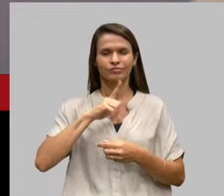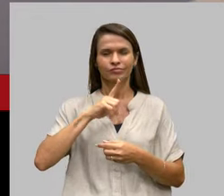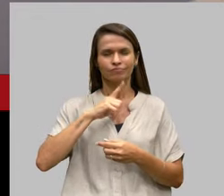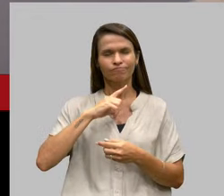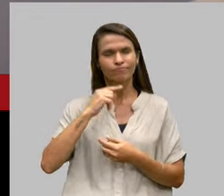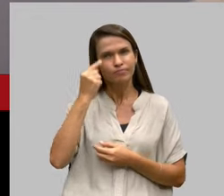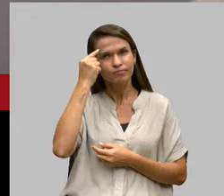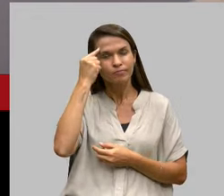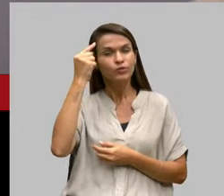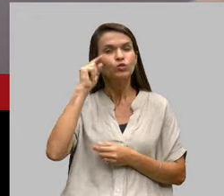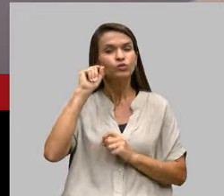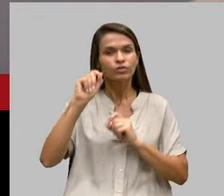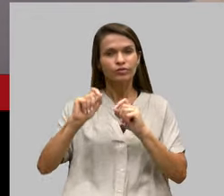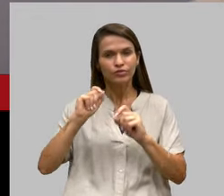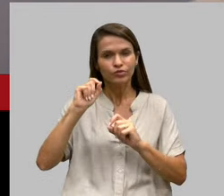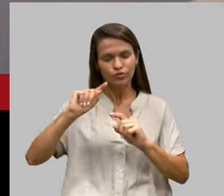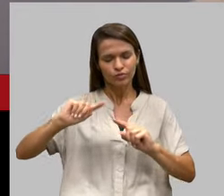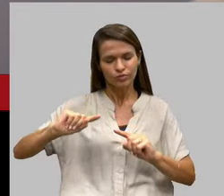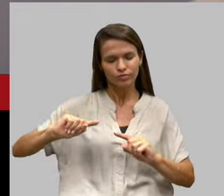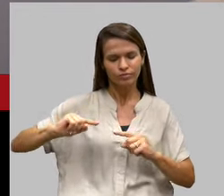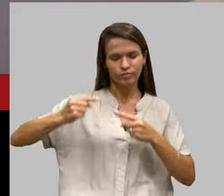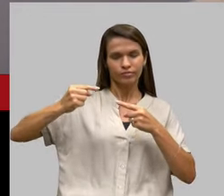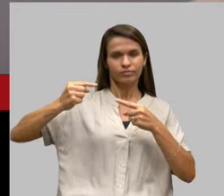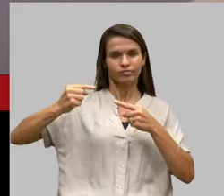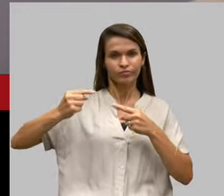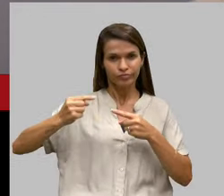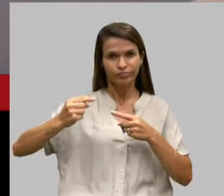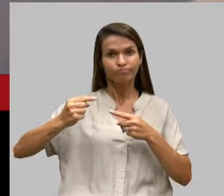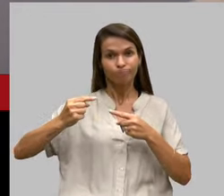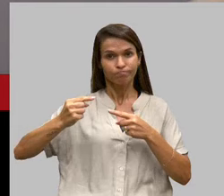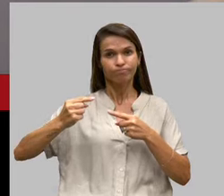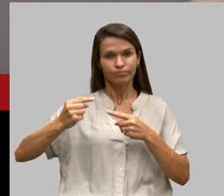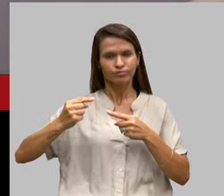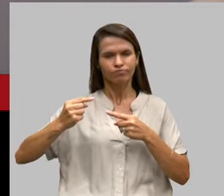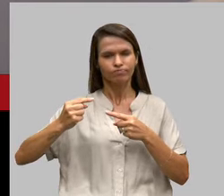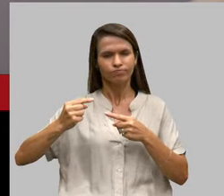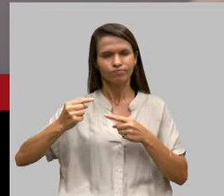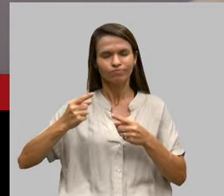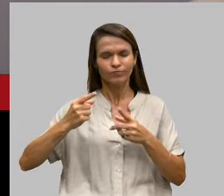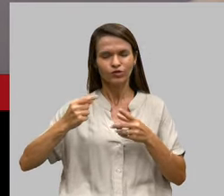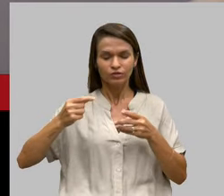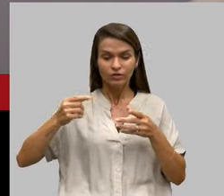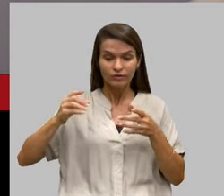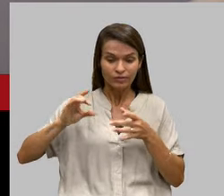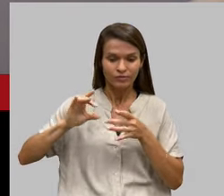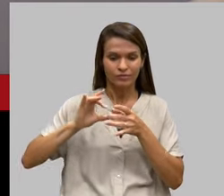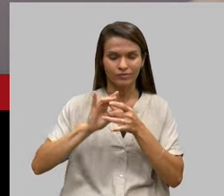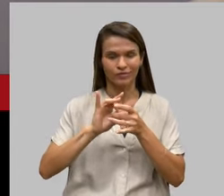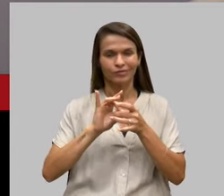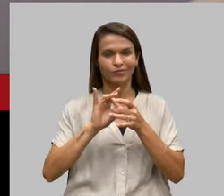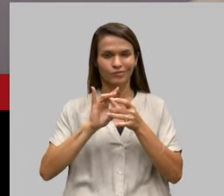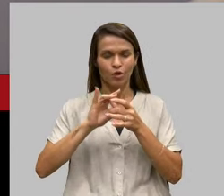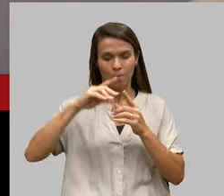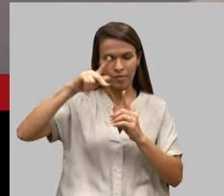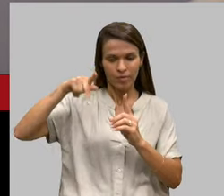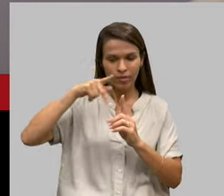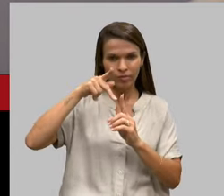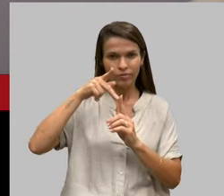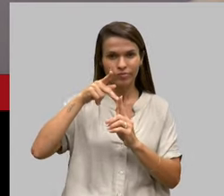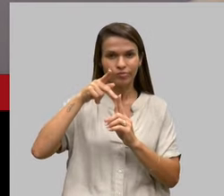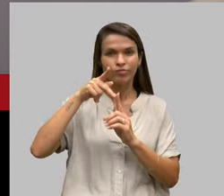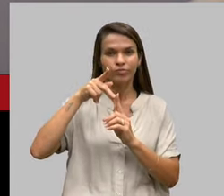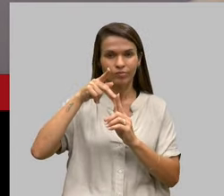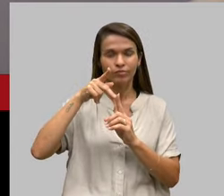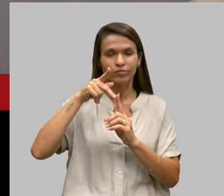eh a os desafios né que nos são impostos pela previdência pública previdência pública aí vamos dizer